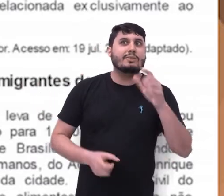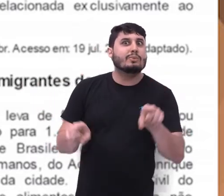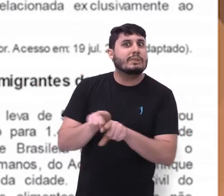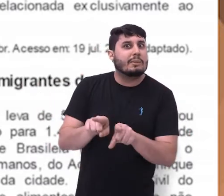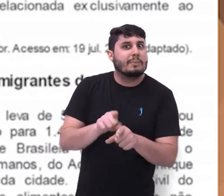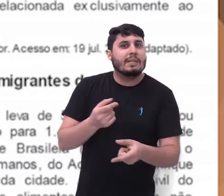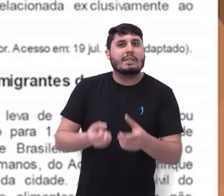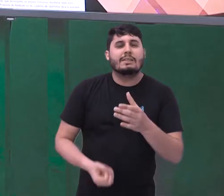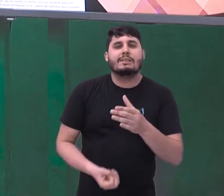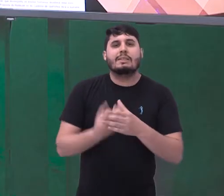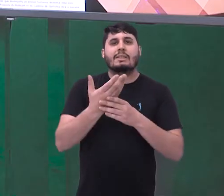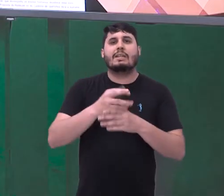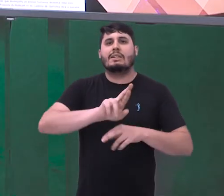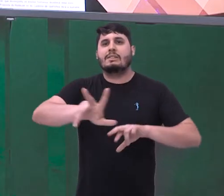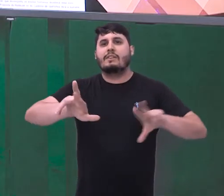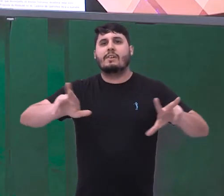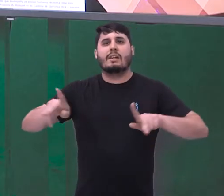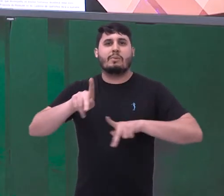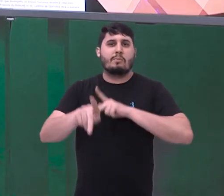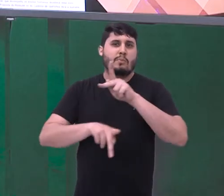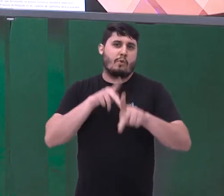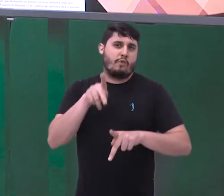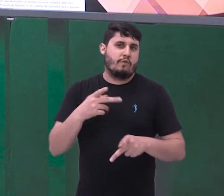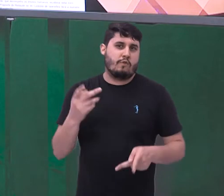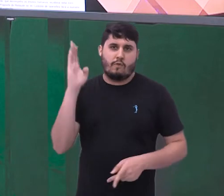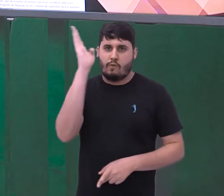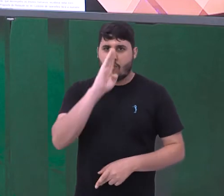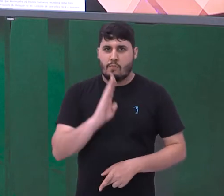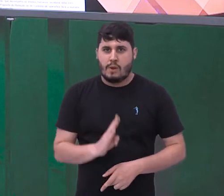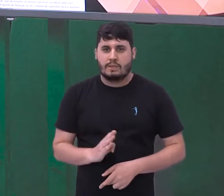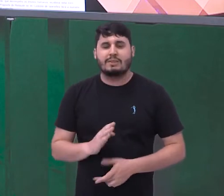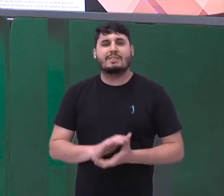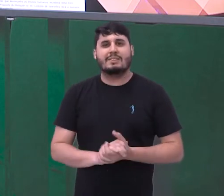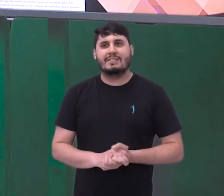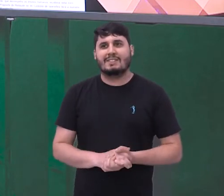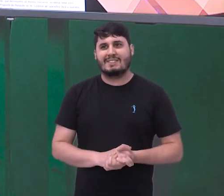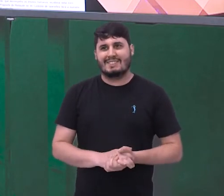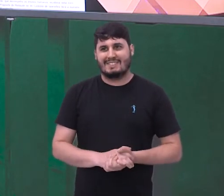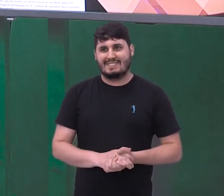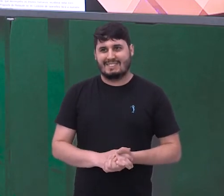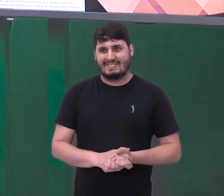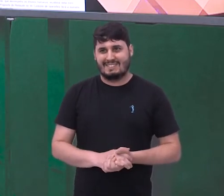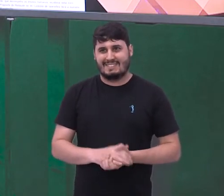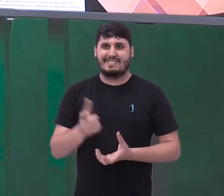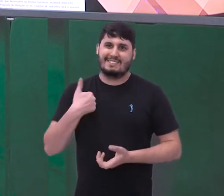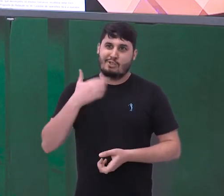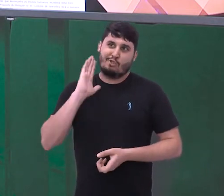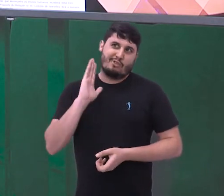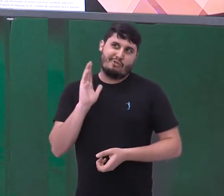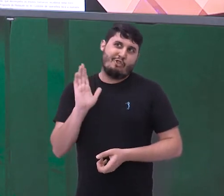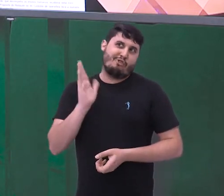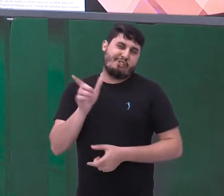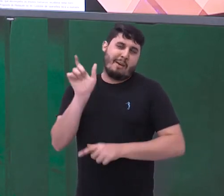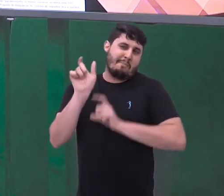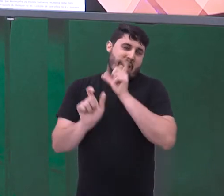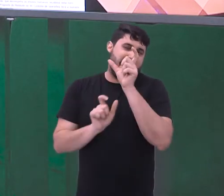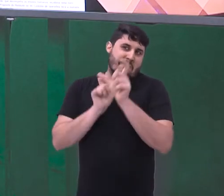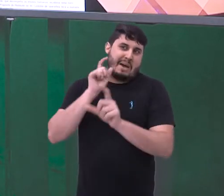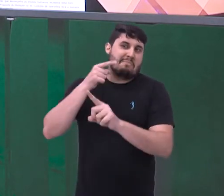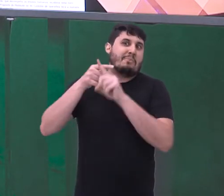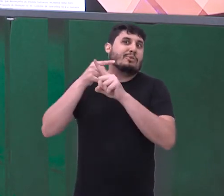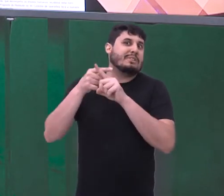solidário, bonito. E nem vou falar mais, porque já estou demais nos elogiando.